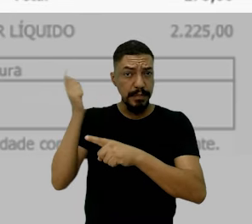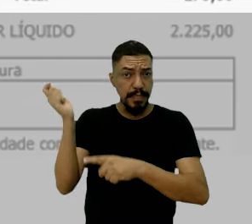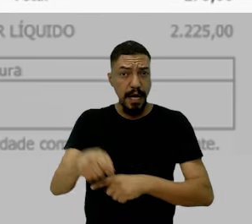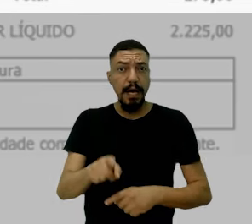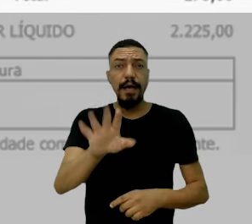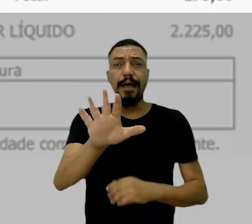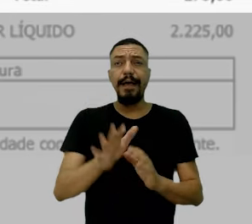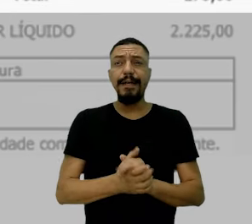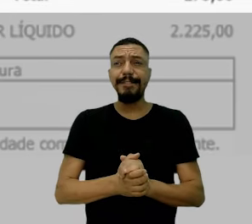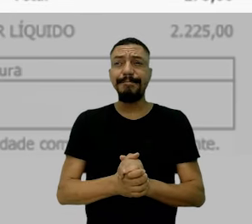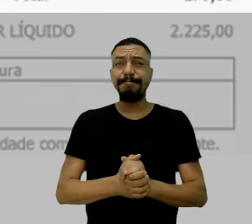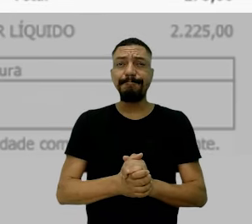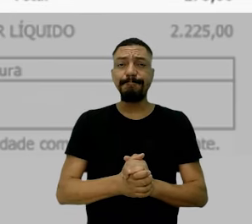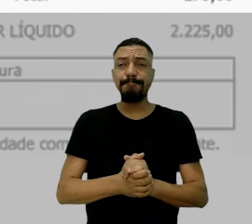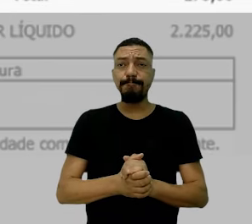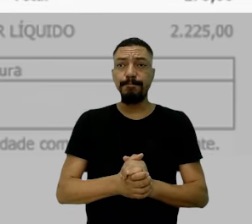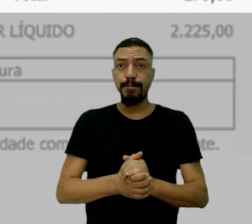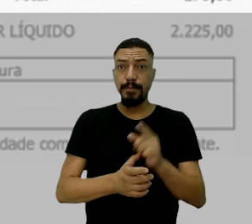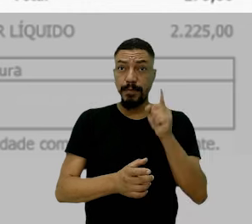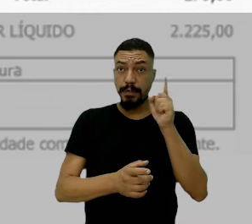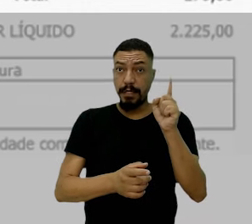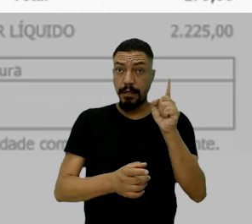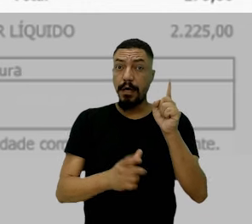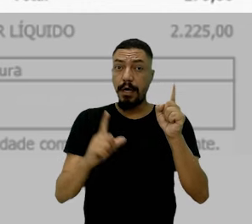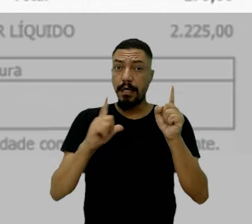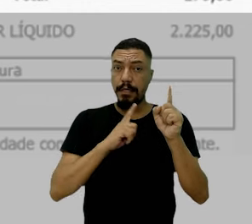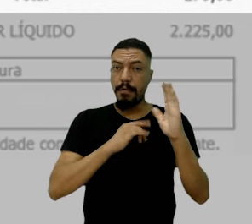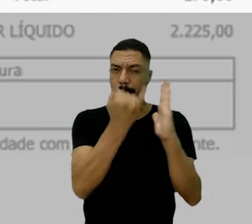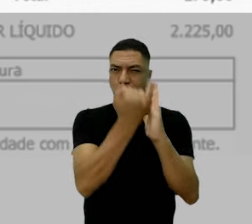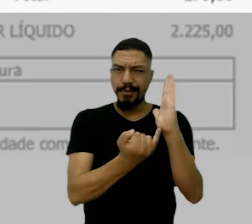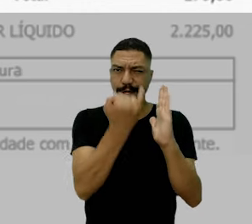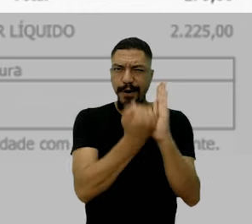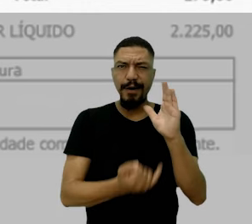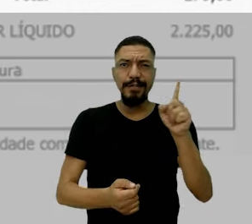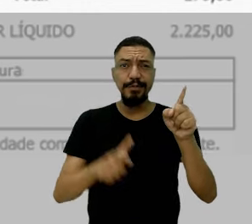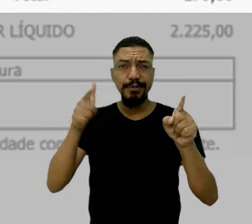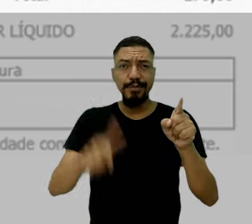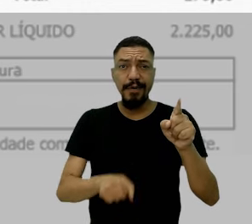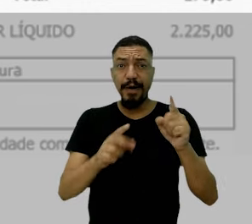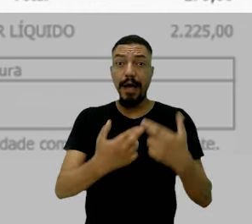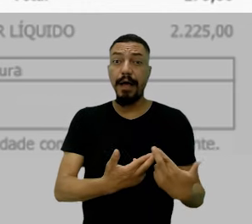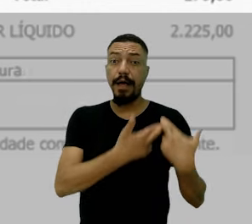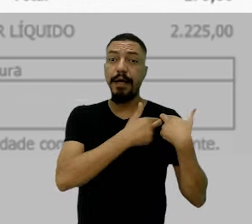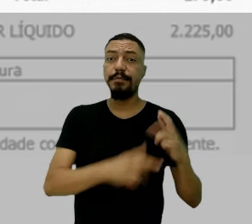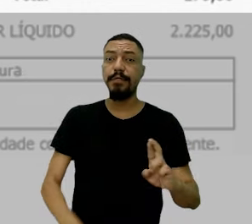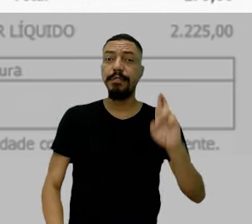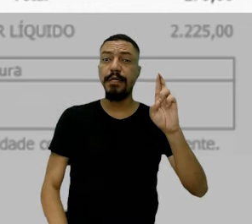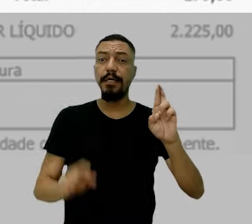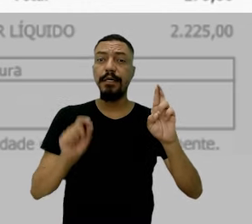se dá certo, mas ali tem um imposto. E assim, de novo,